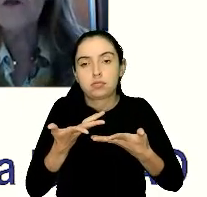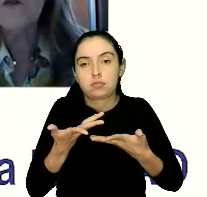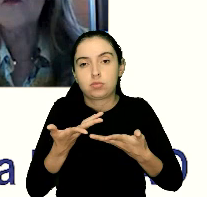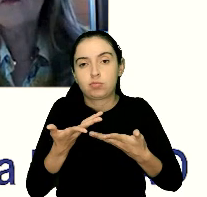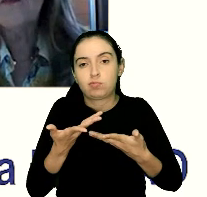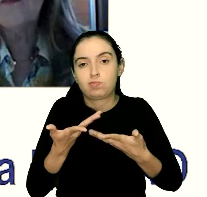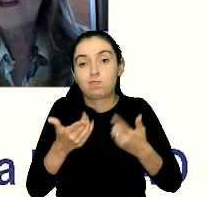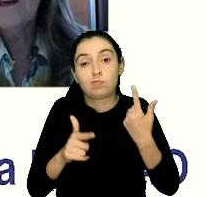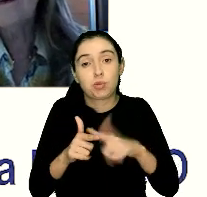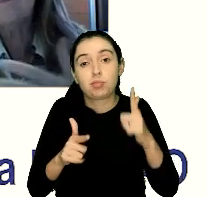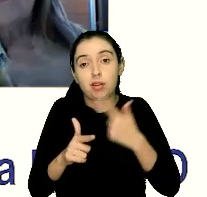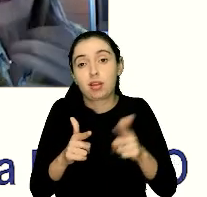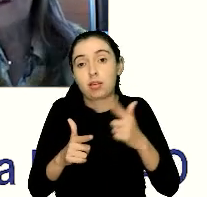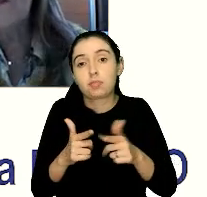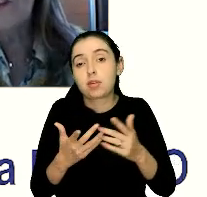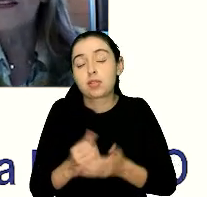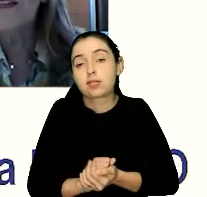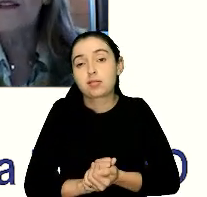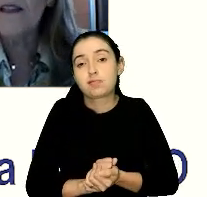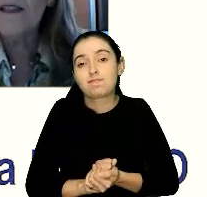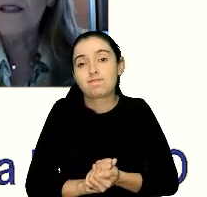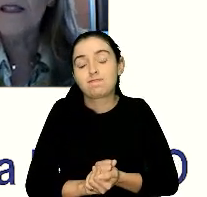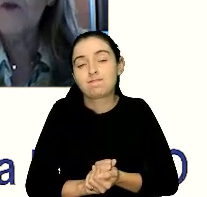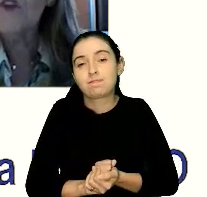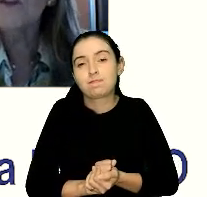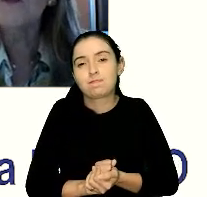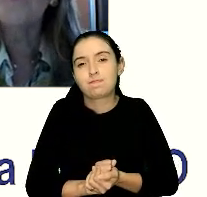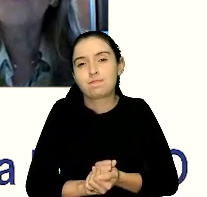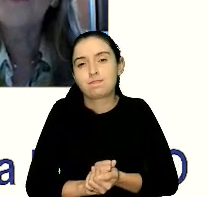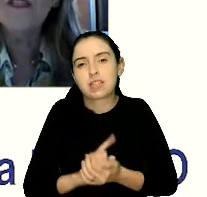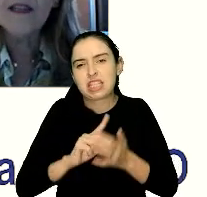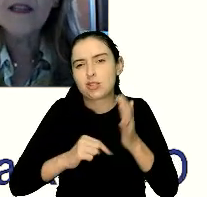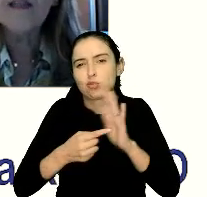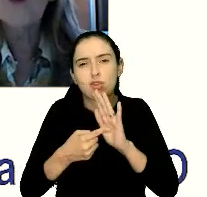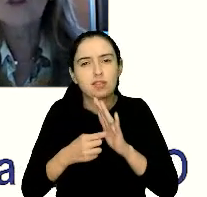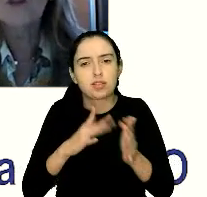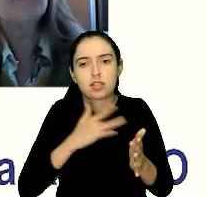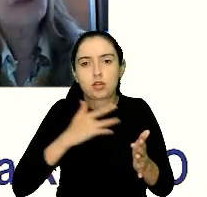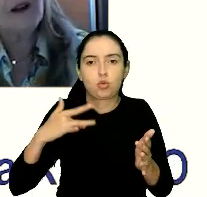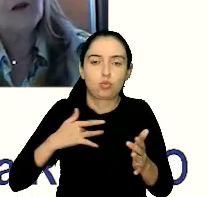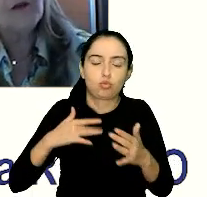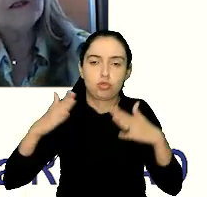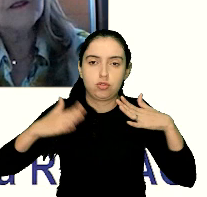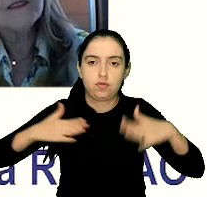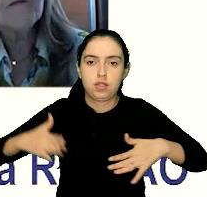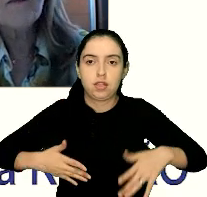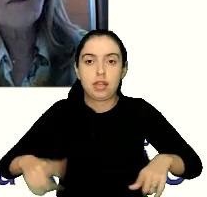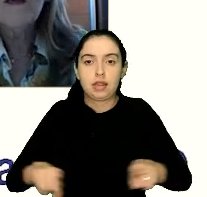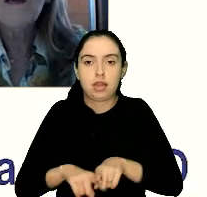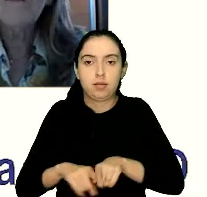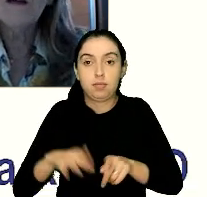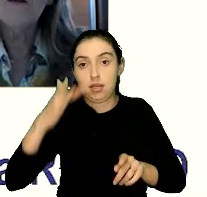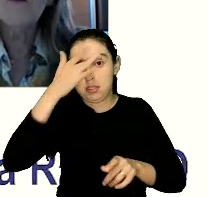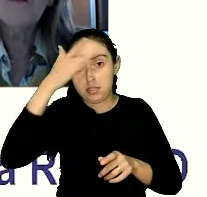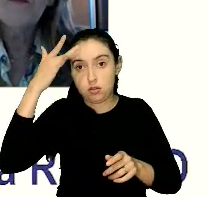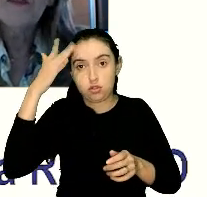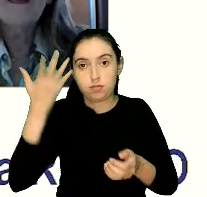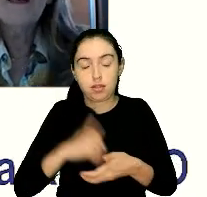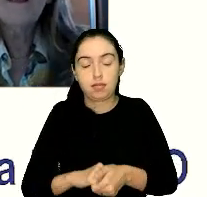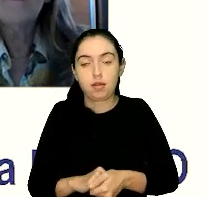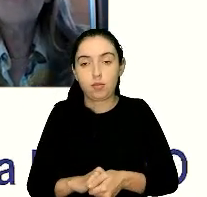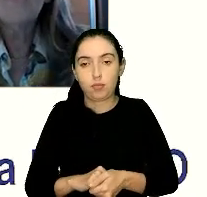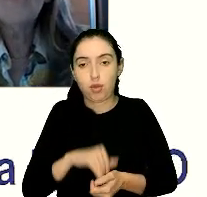consequências que são sabidamente deletérias à saúde, tanto física quanto mental, né?